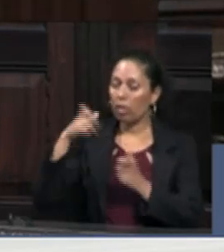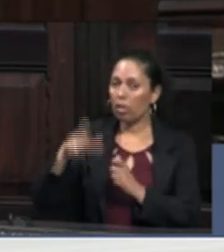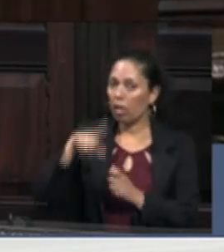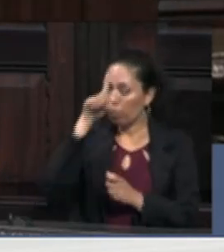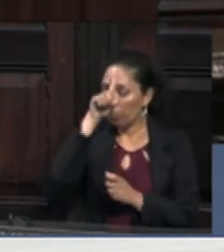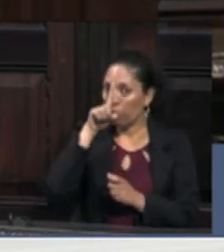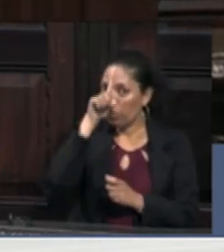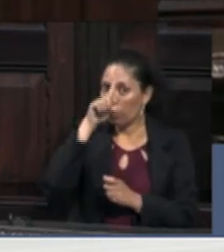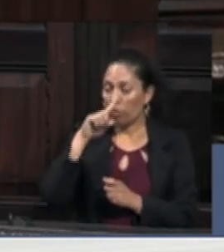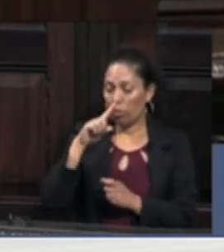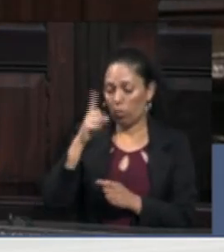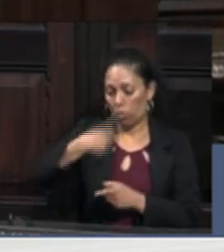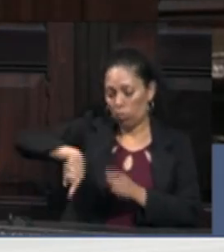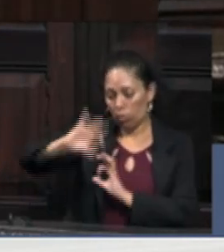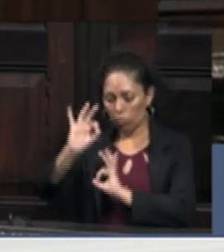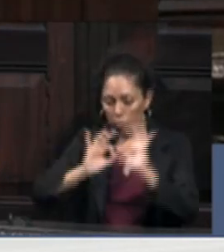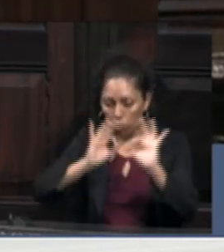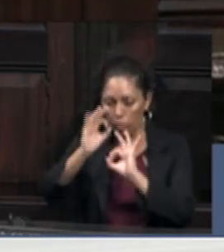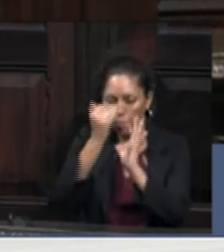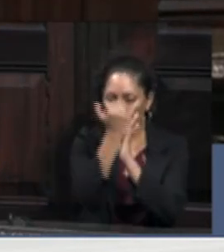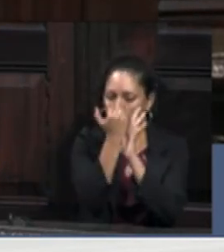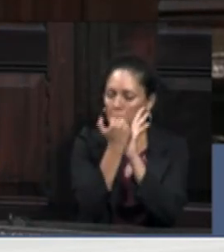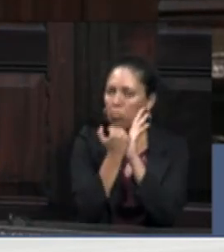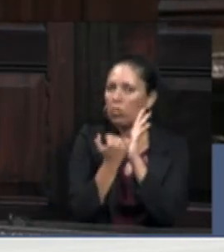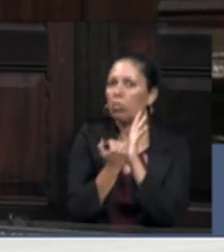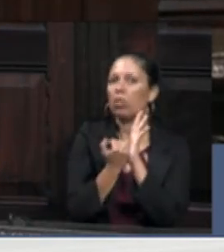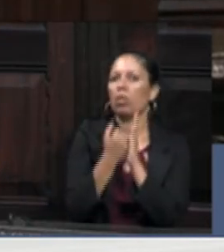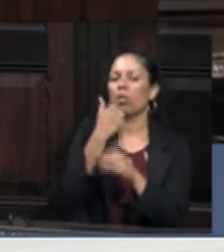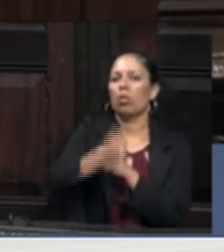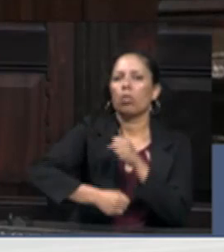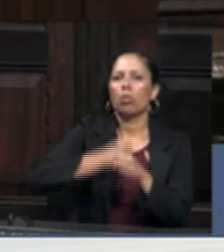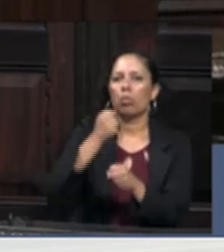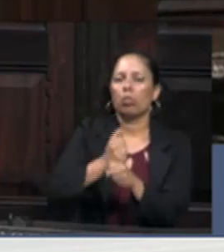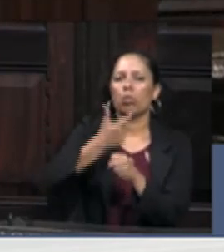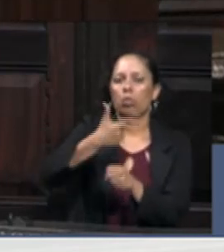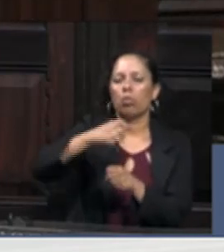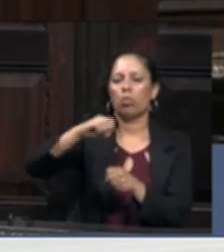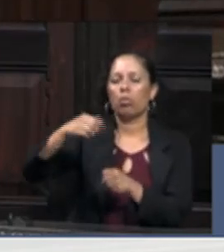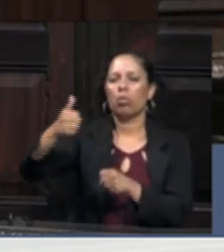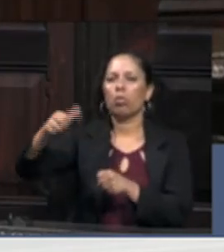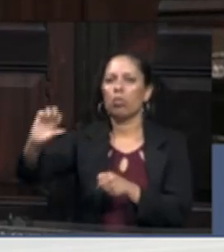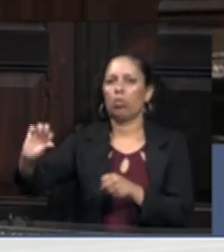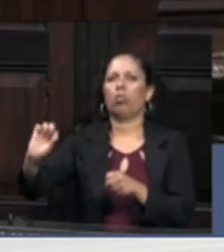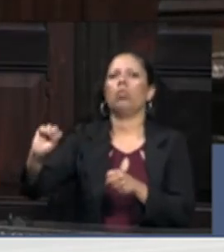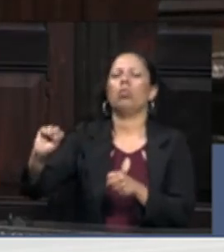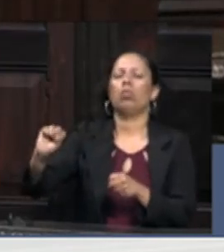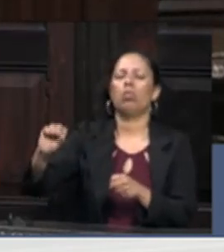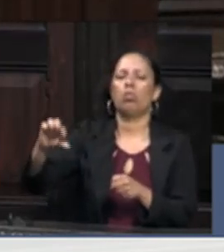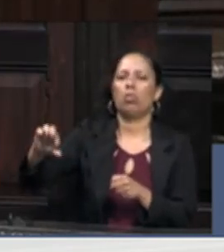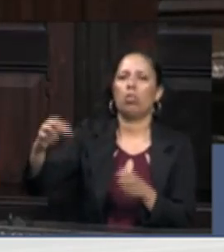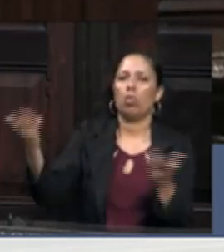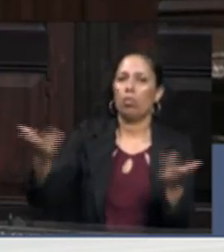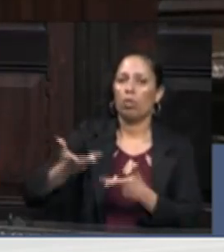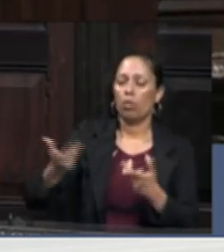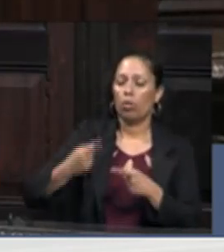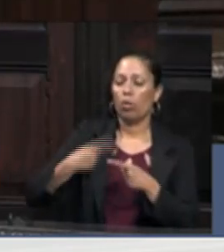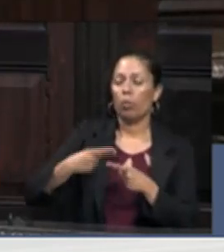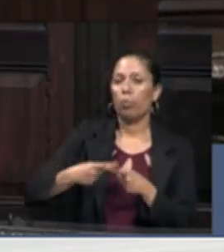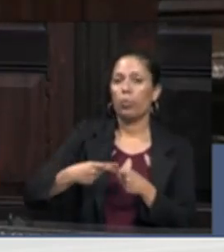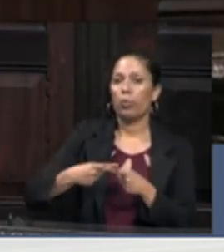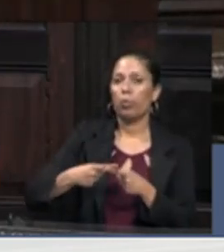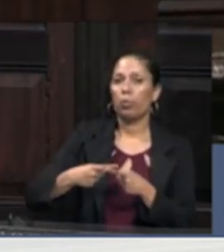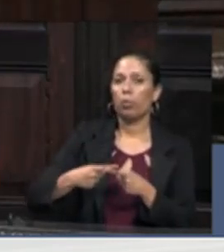em torno de uma commodity que vive uma profunda oscilação no mercado internacional,